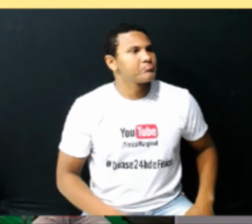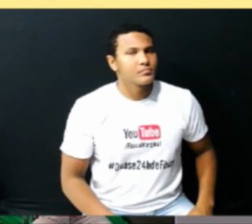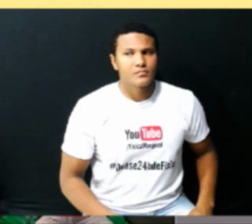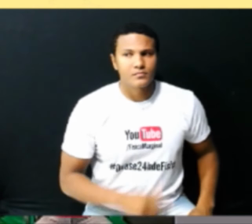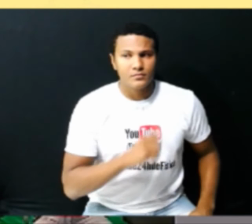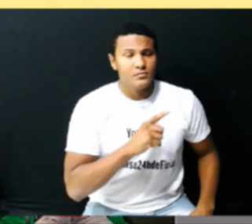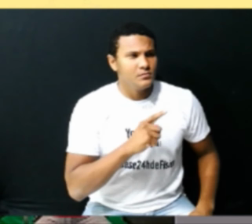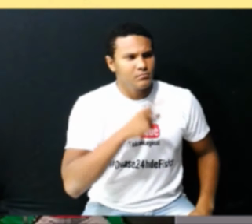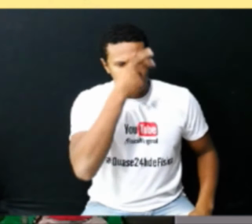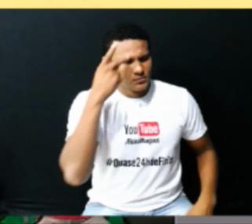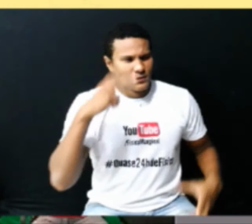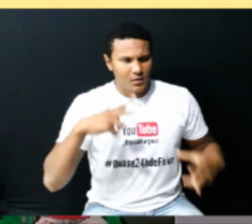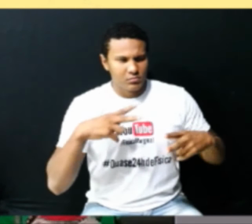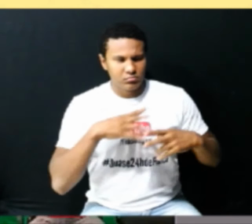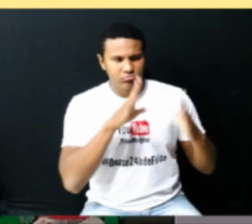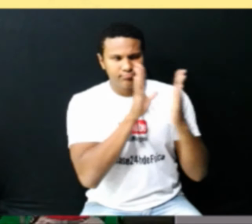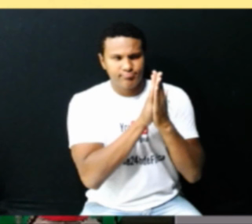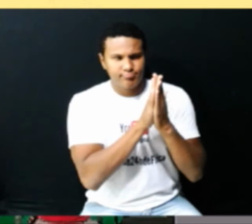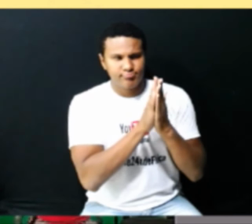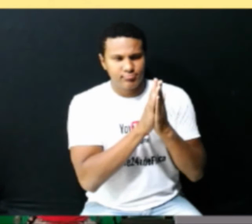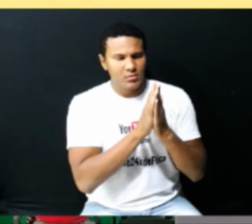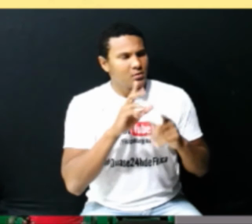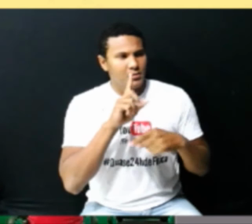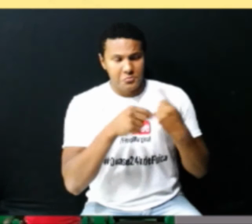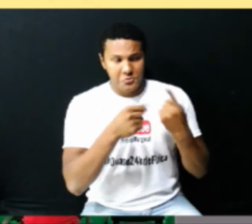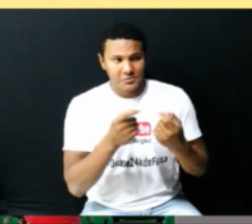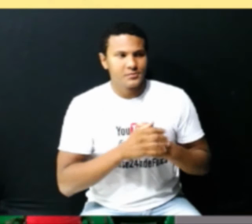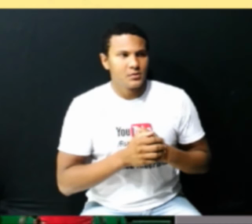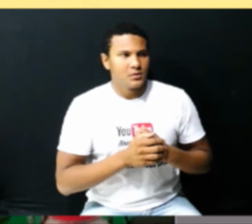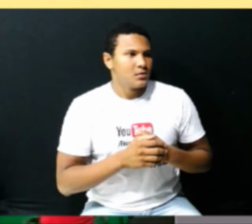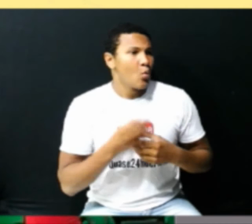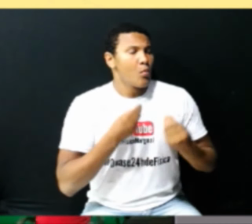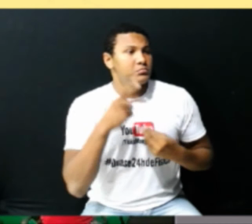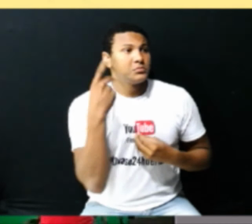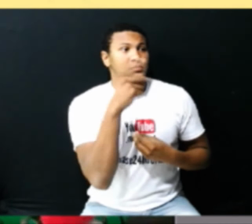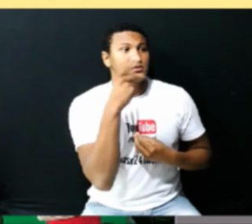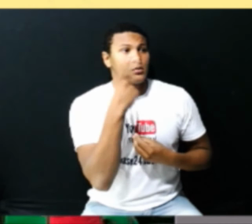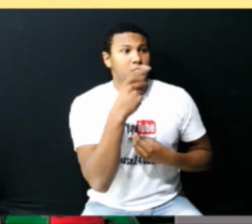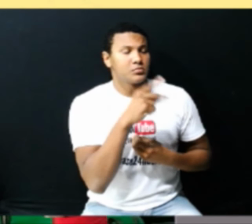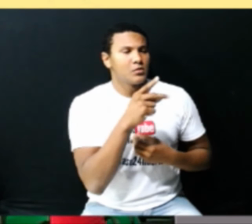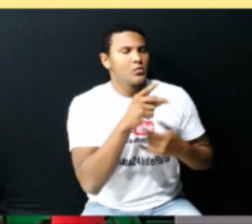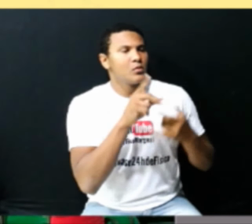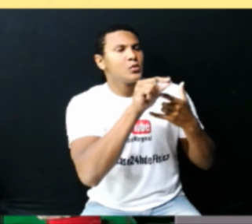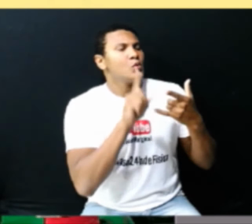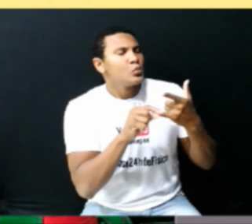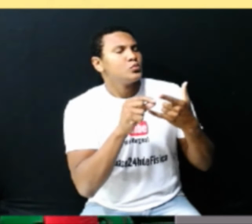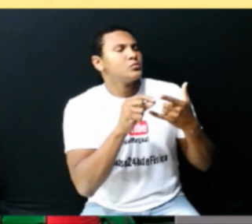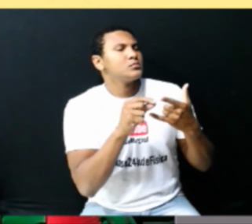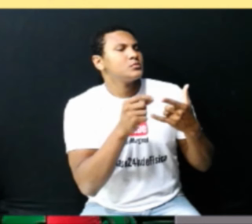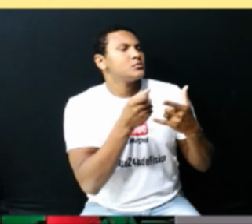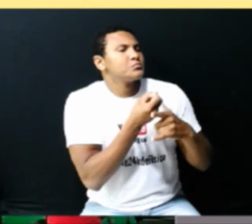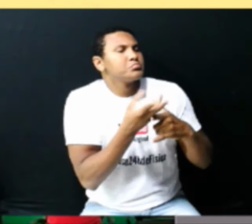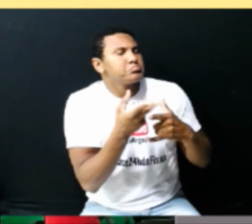privado, offline, fora do ao vivo, para a gente pegar aí todos os links que você quer divulgar, onde é que tem esse PDF aí, o